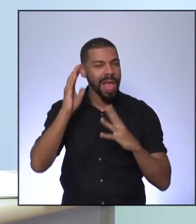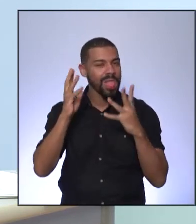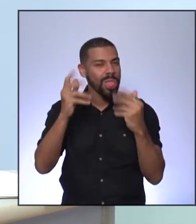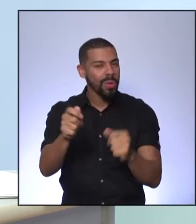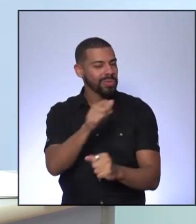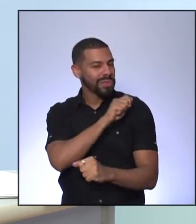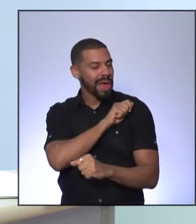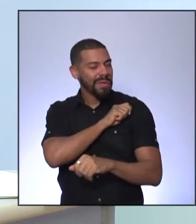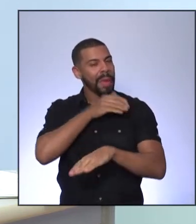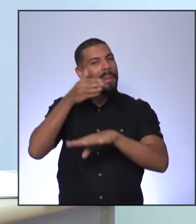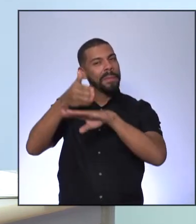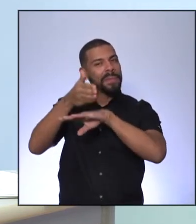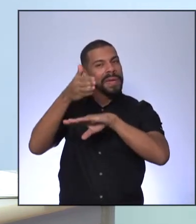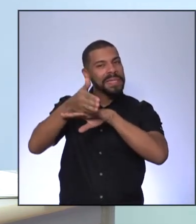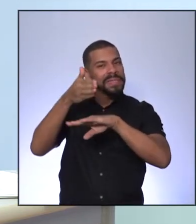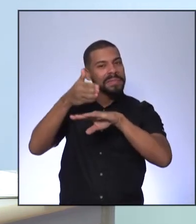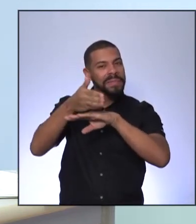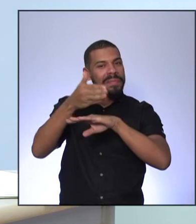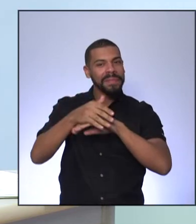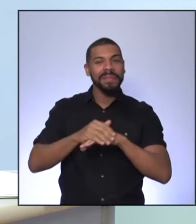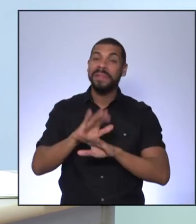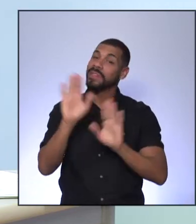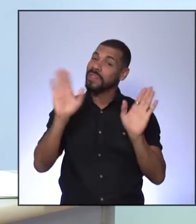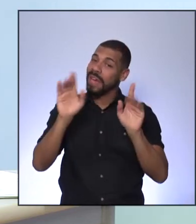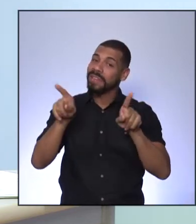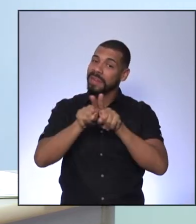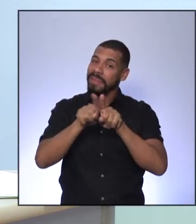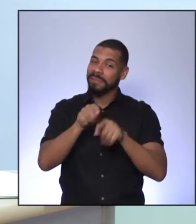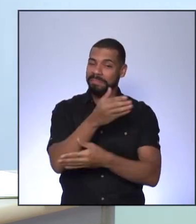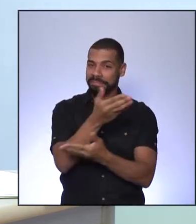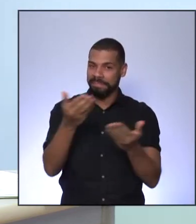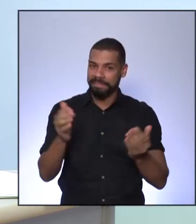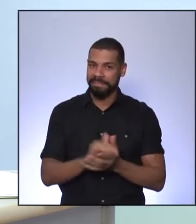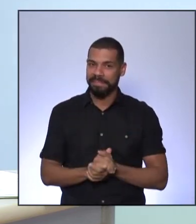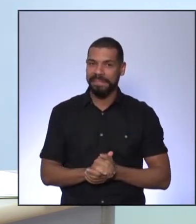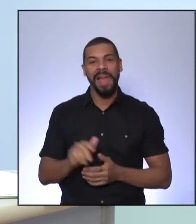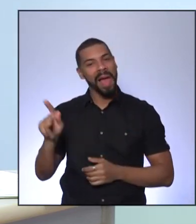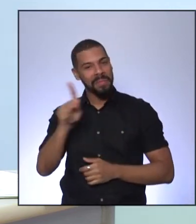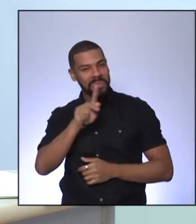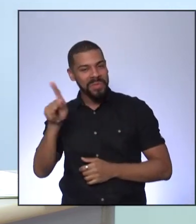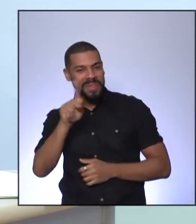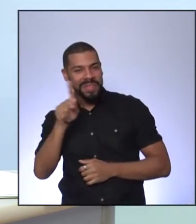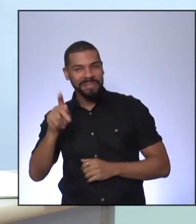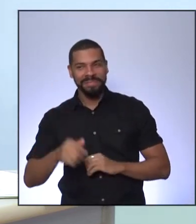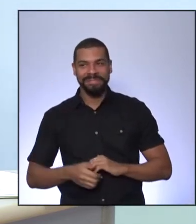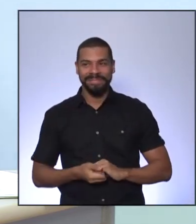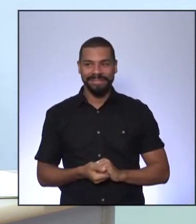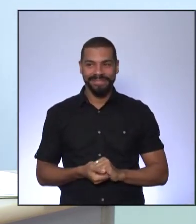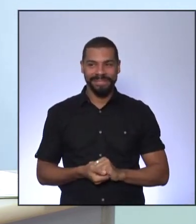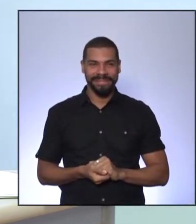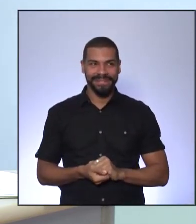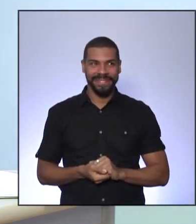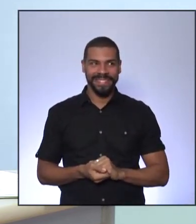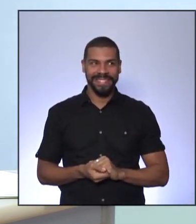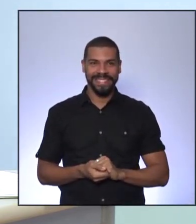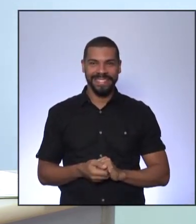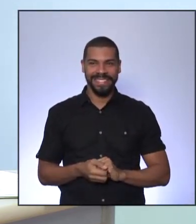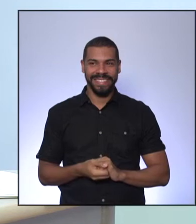estudantes que participaram do chat e já vou me despedindo de vocês. A professora Isis também vai se despedir. Obrigada, gente.